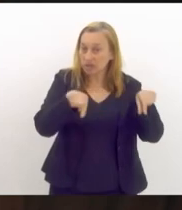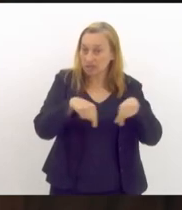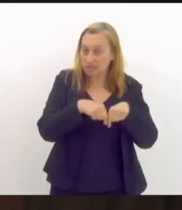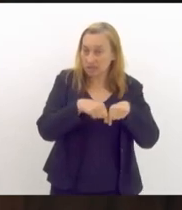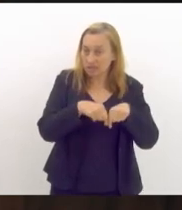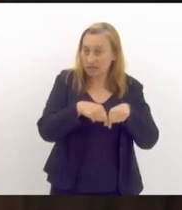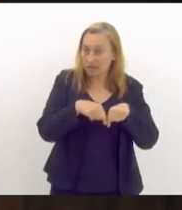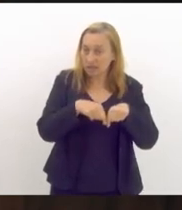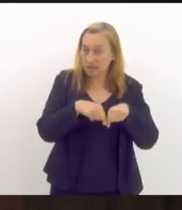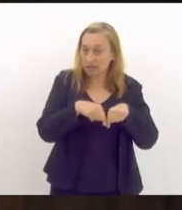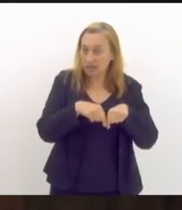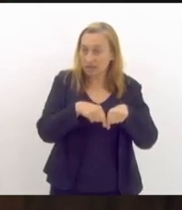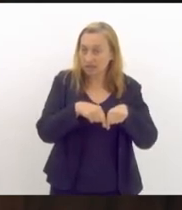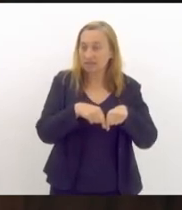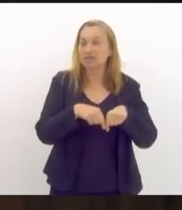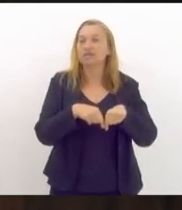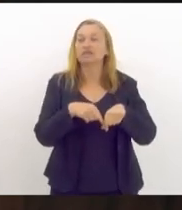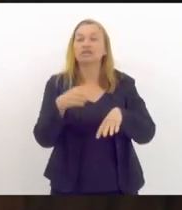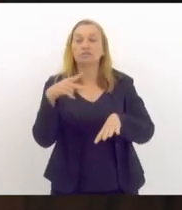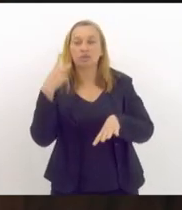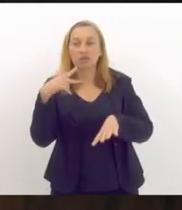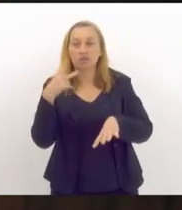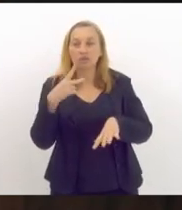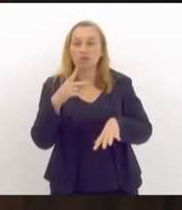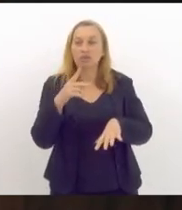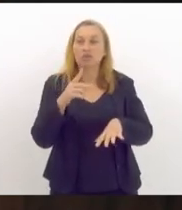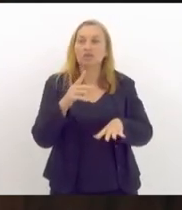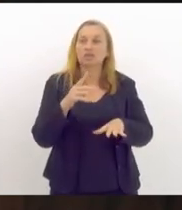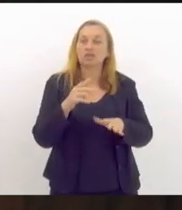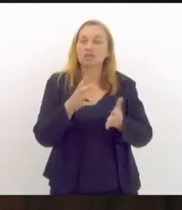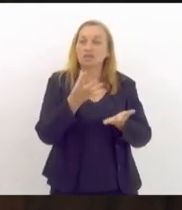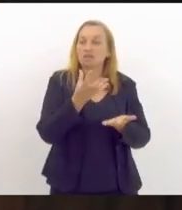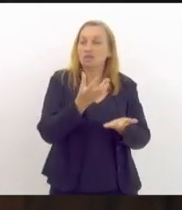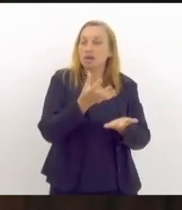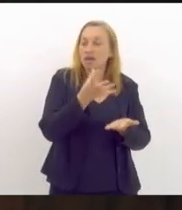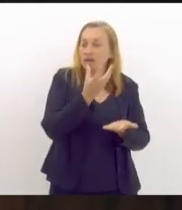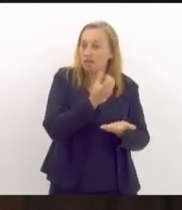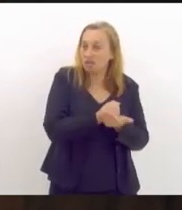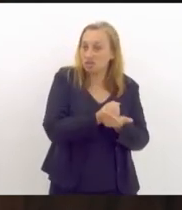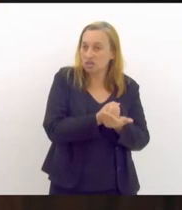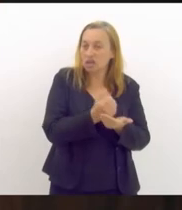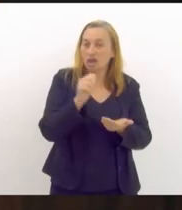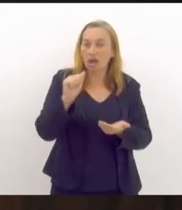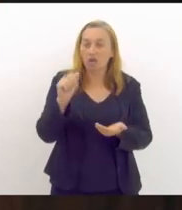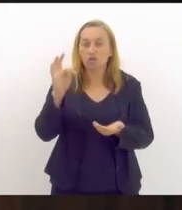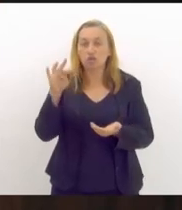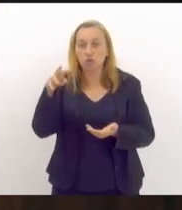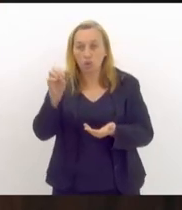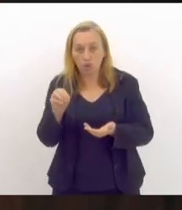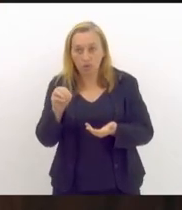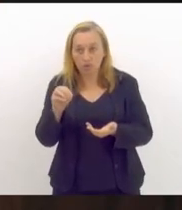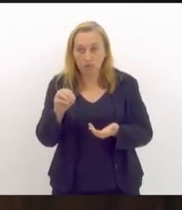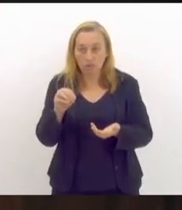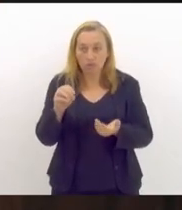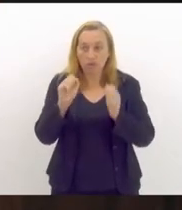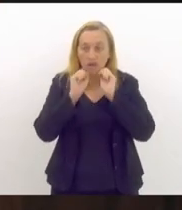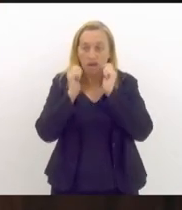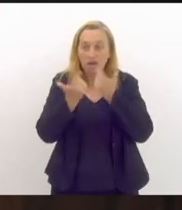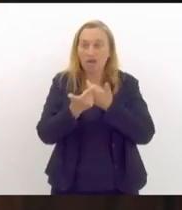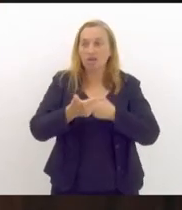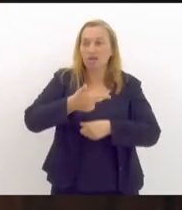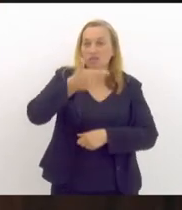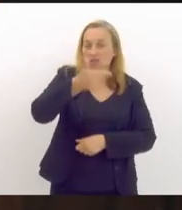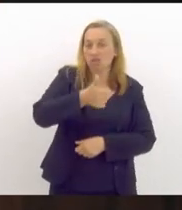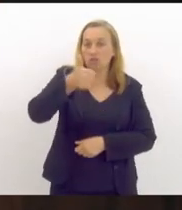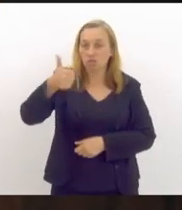gabinetes parlamentares está sendo formalizada no auditório da alerj no vigésimo primeiro